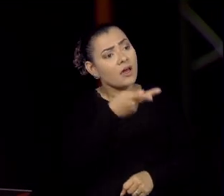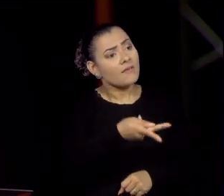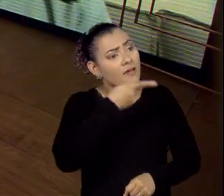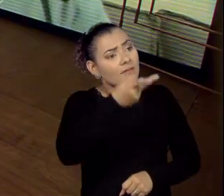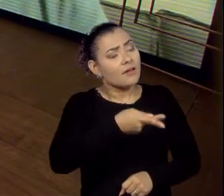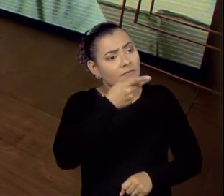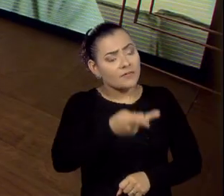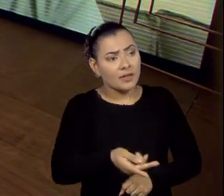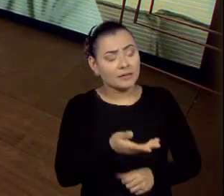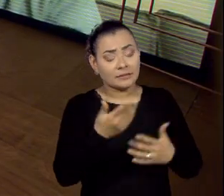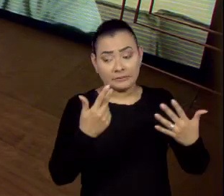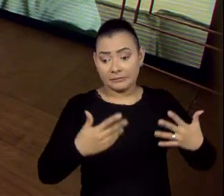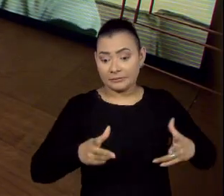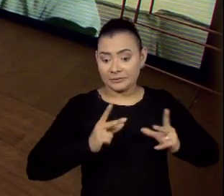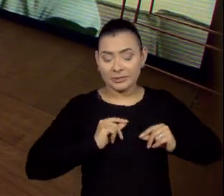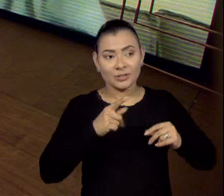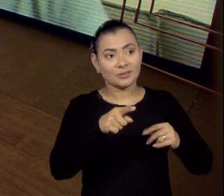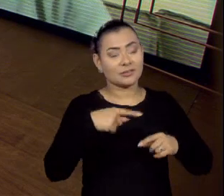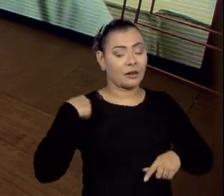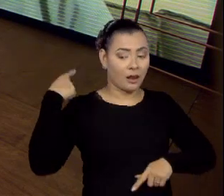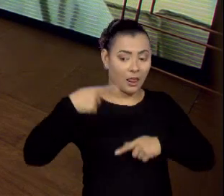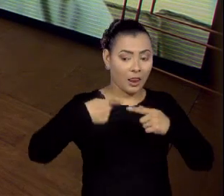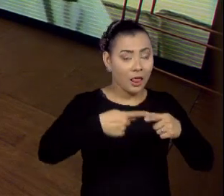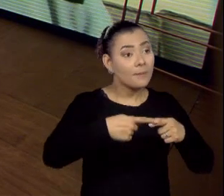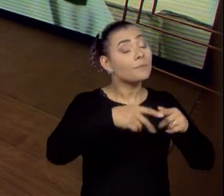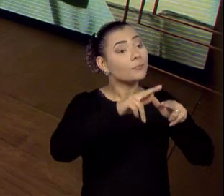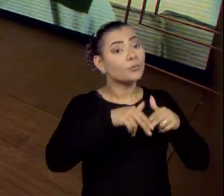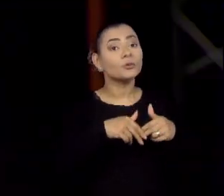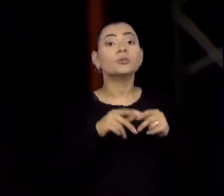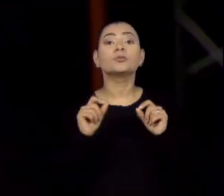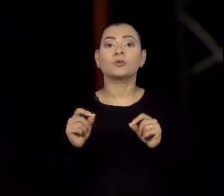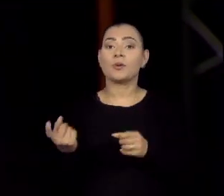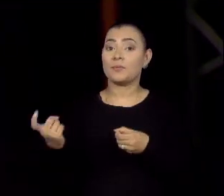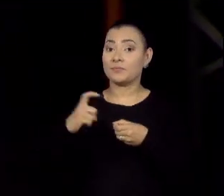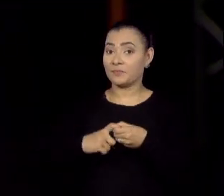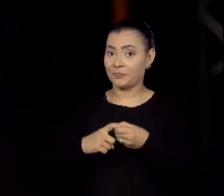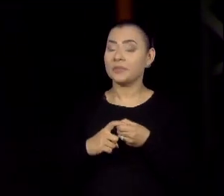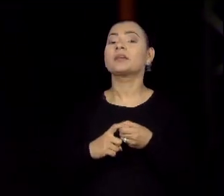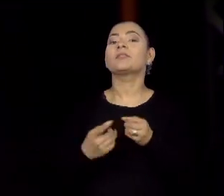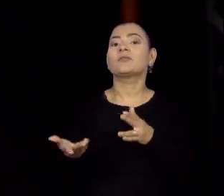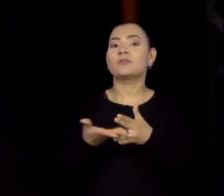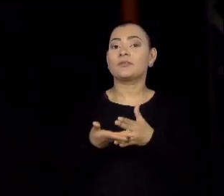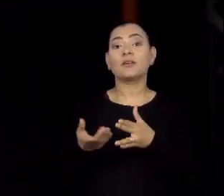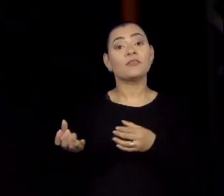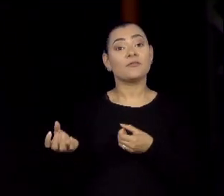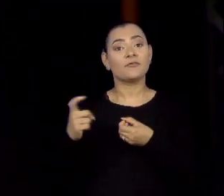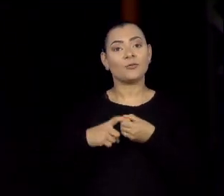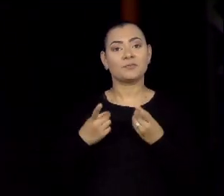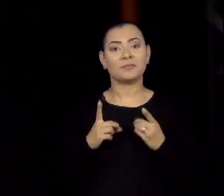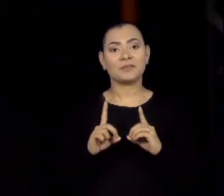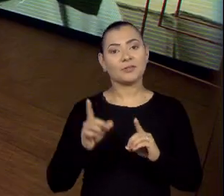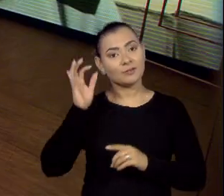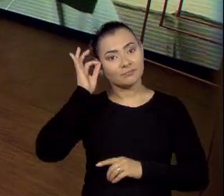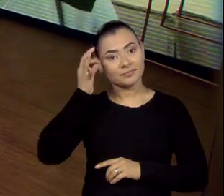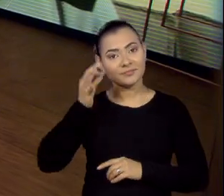você viajou numa máquina do tempo? Mas a gente vai falar sobre isso no próximo bloco. A gente volta já com Persona.